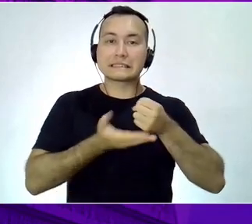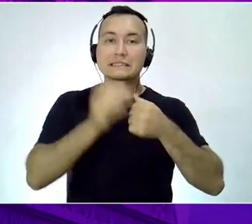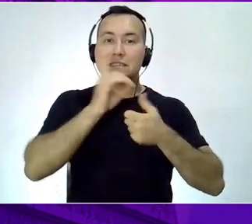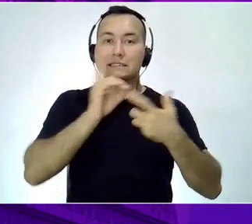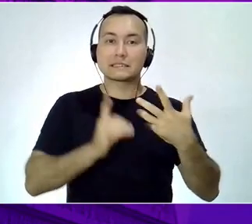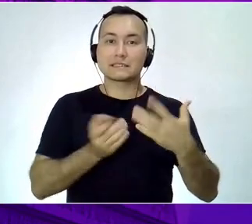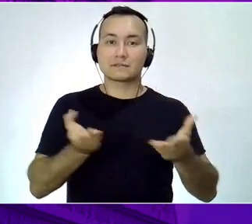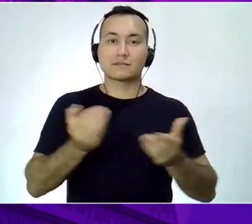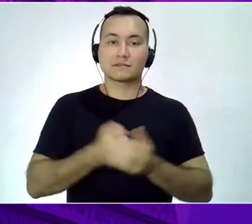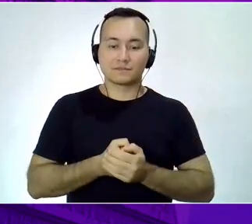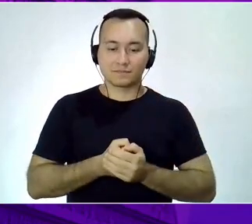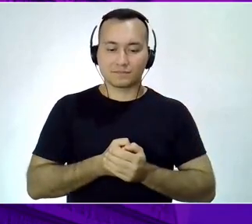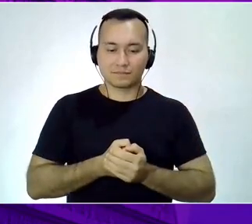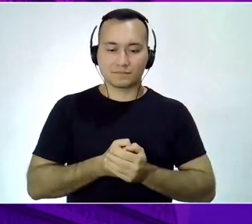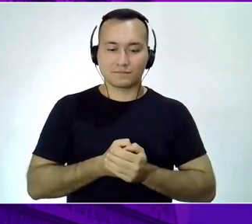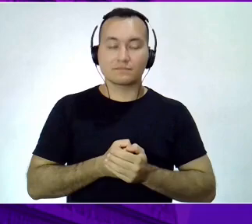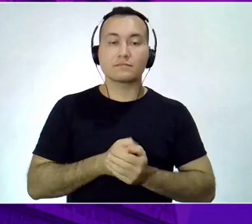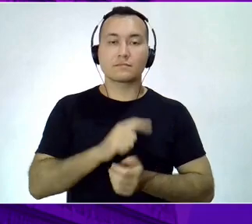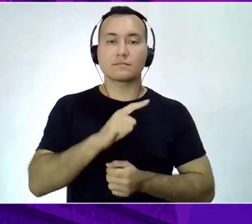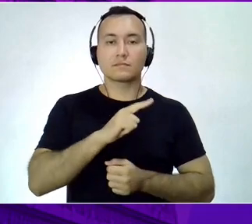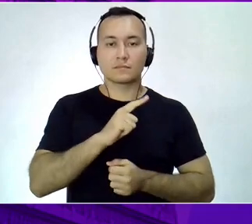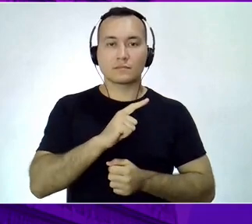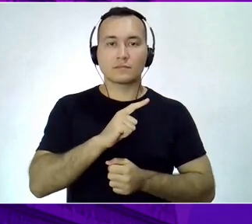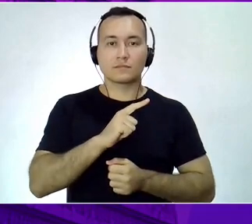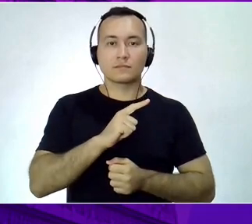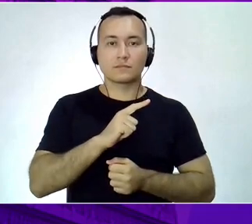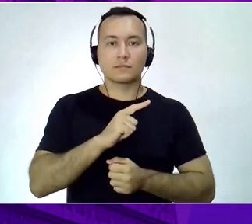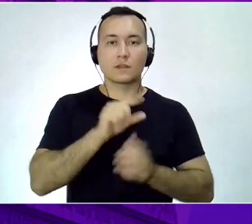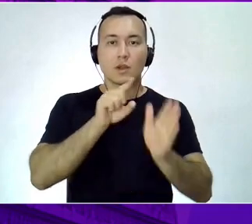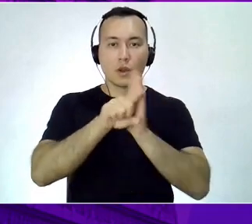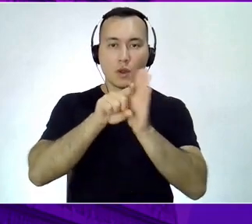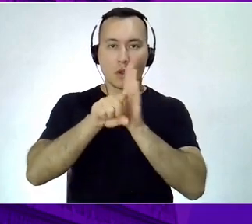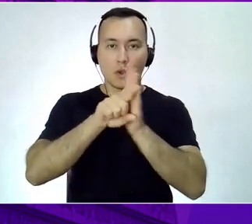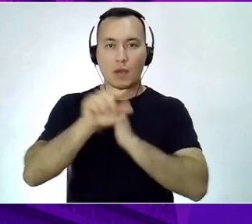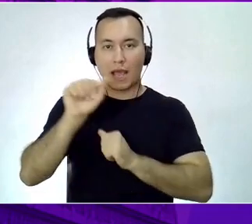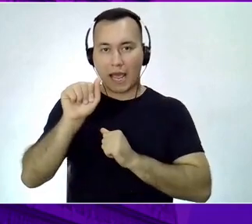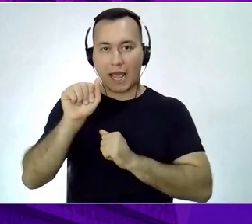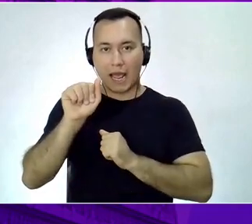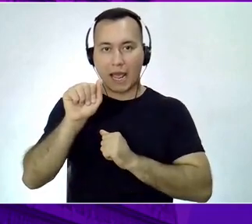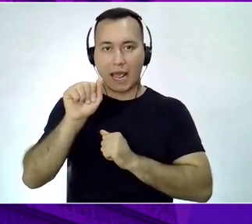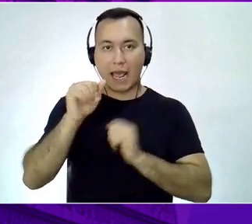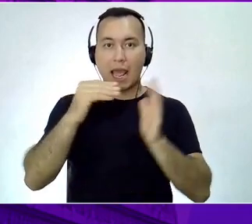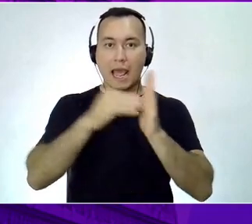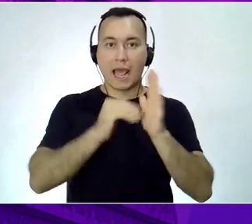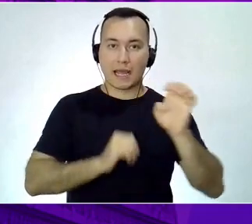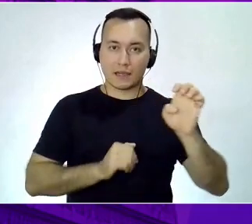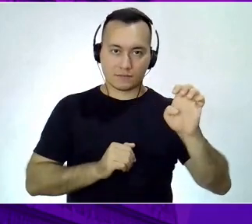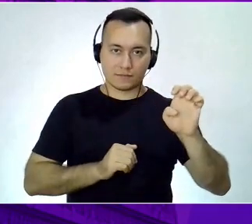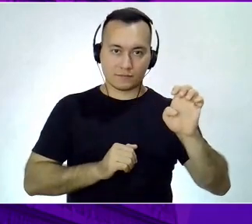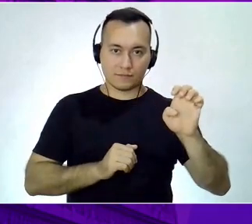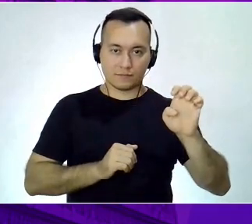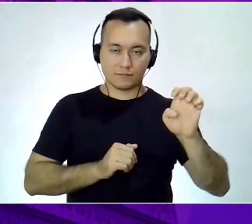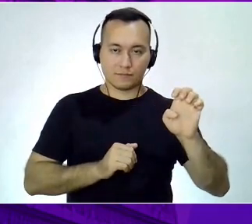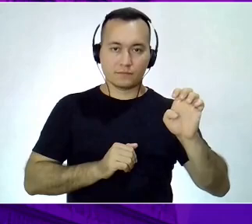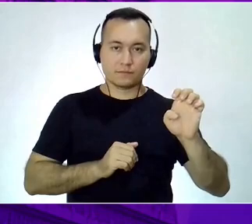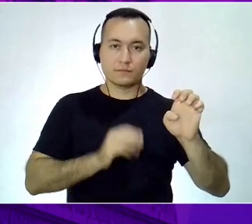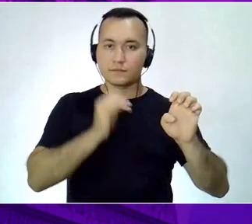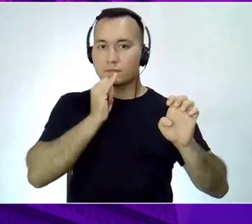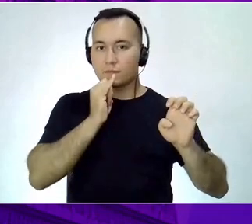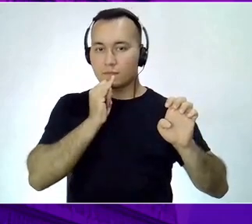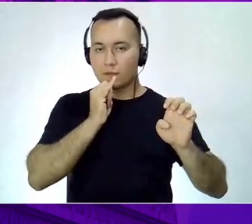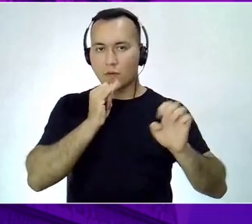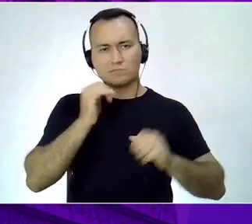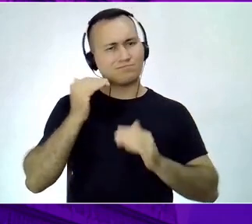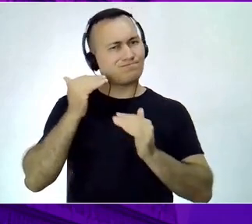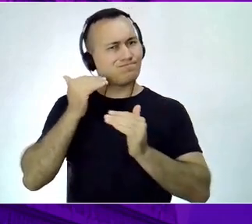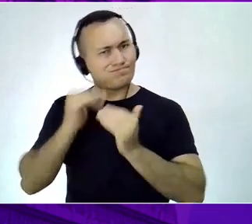5 questões, de A a E, e as pessoas podiam responder entre discordo fortemente e concordo fortemente, tá? Isso